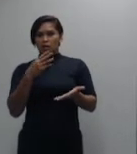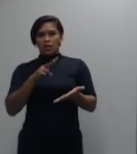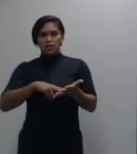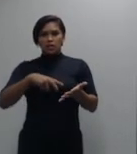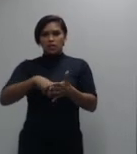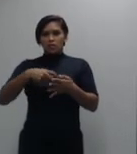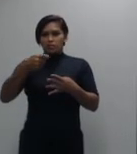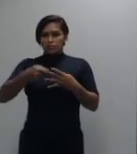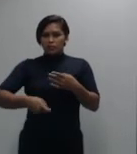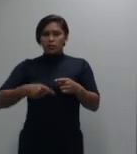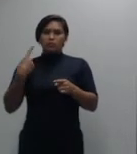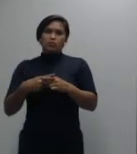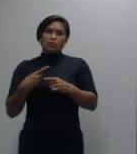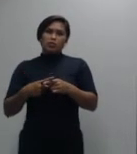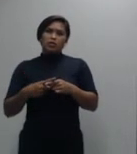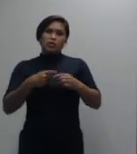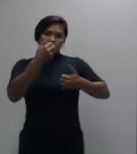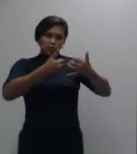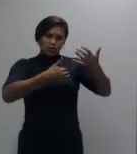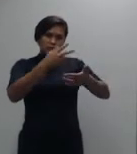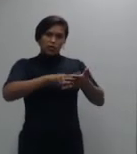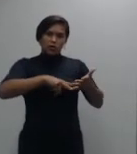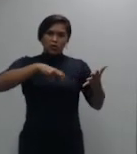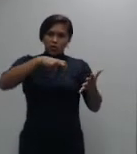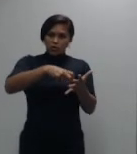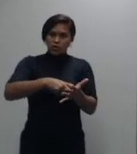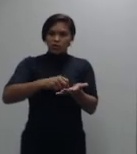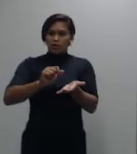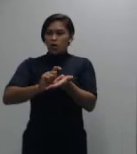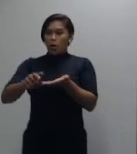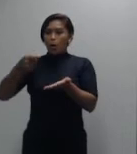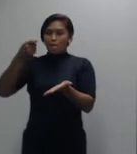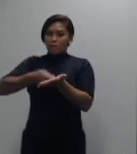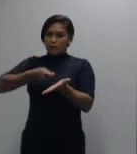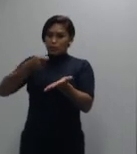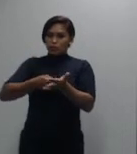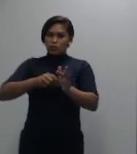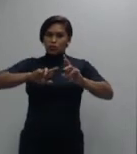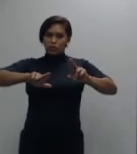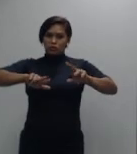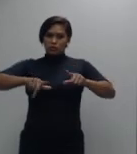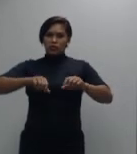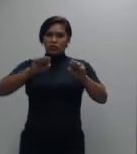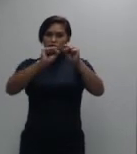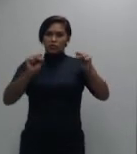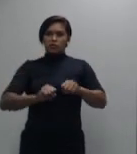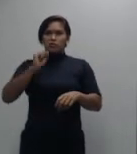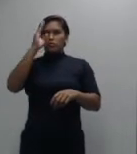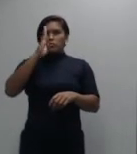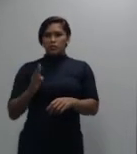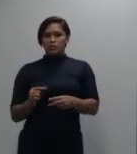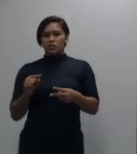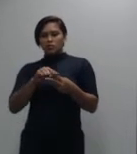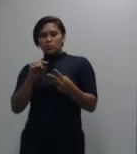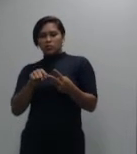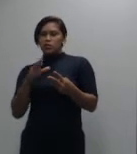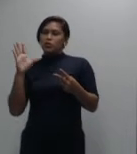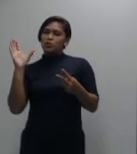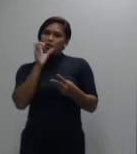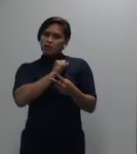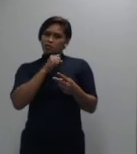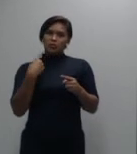homologada por que ela traz o seu rosto uma combinação mudanças positivos incompatível com o sistema brasileiro mas dois fundamentos breve